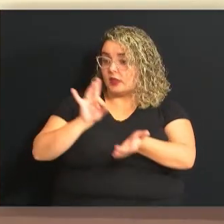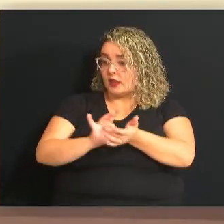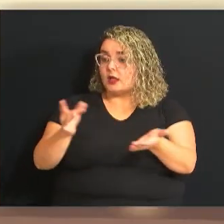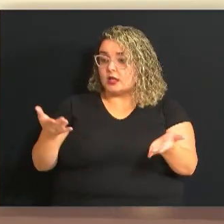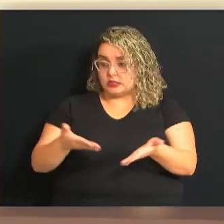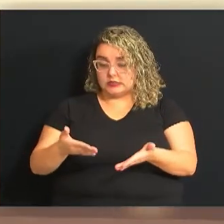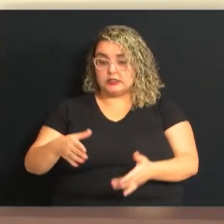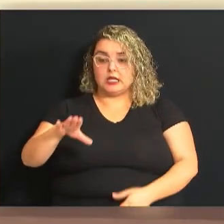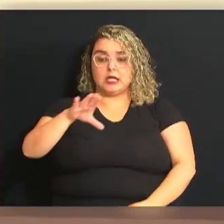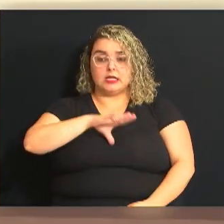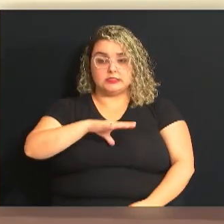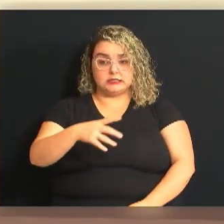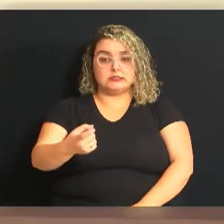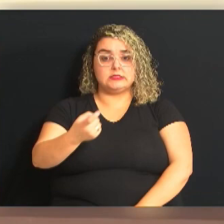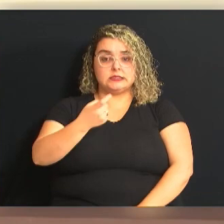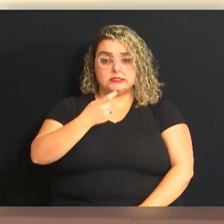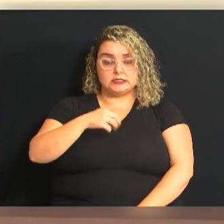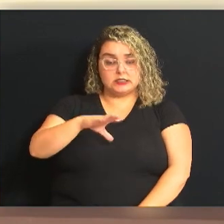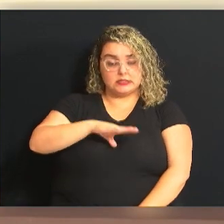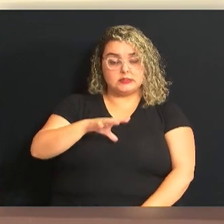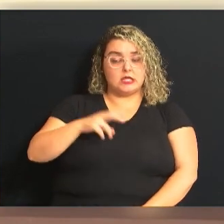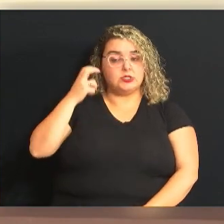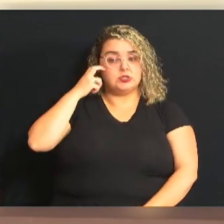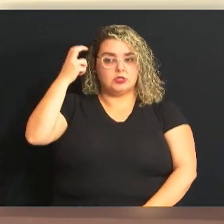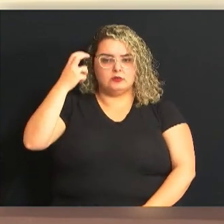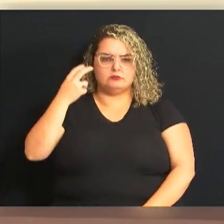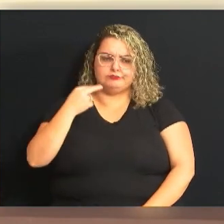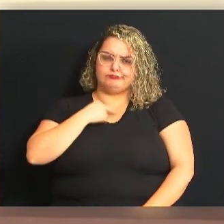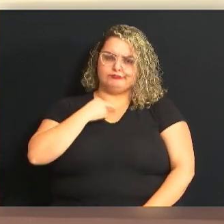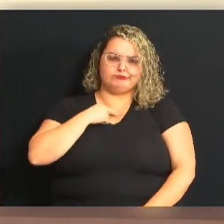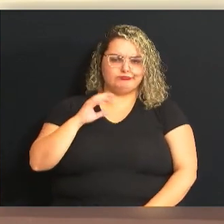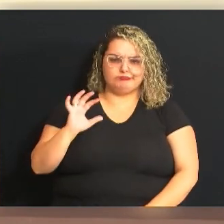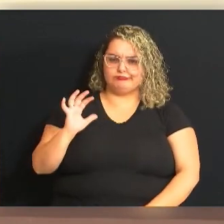conceito jurídico, mas enfim, por quê? Porque simplesmente não